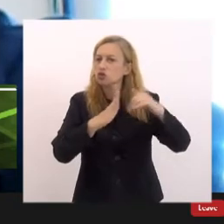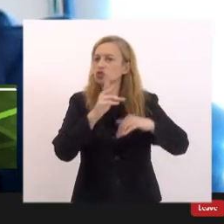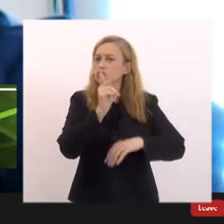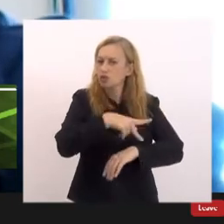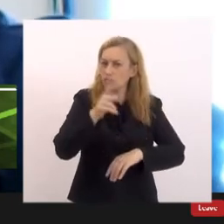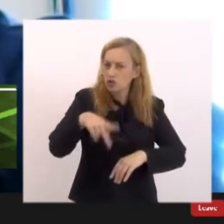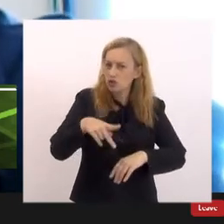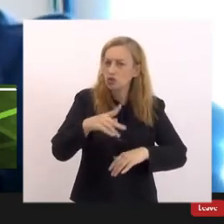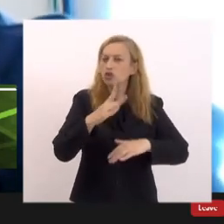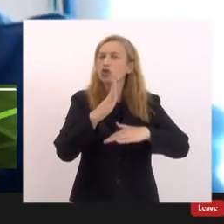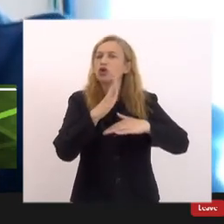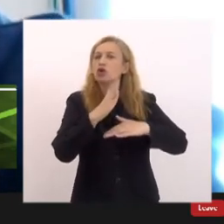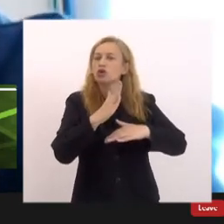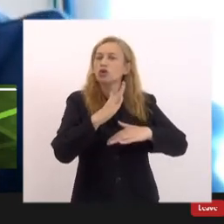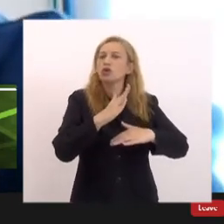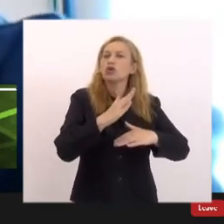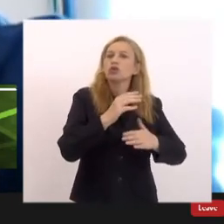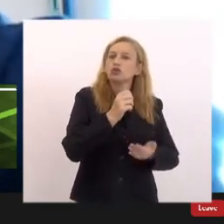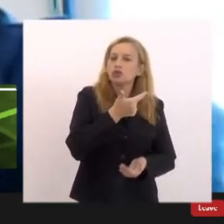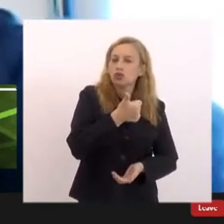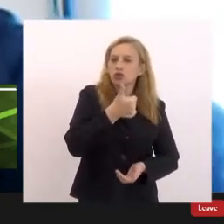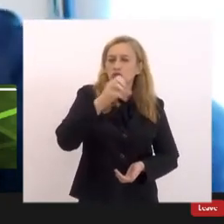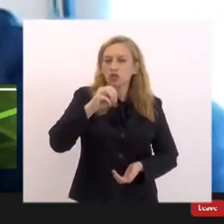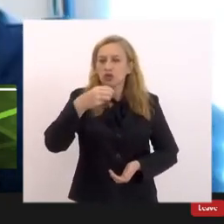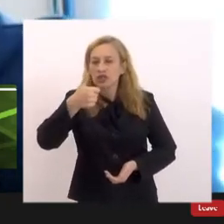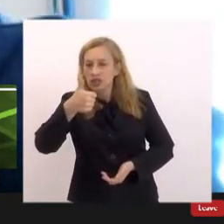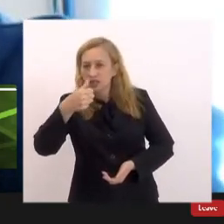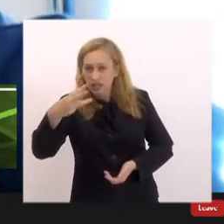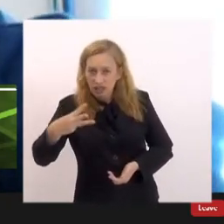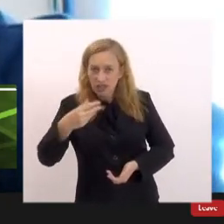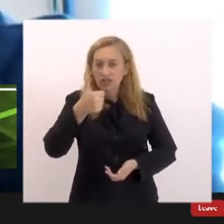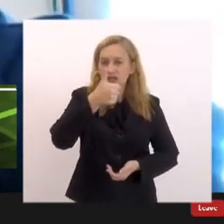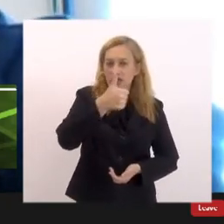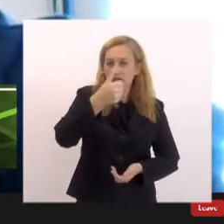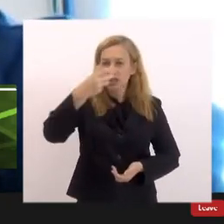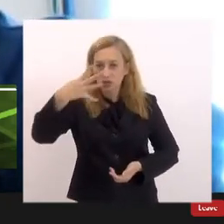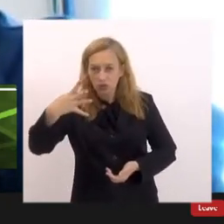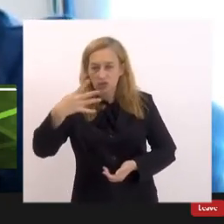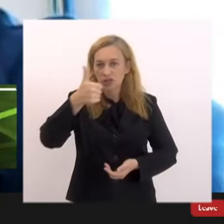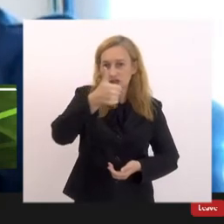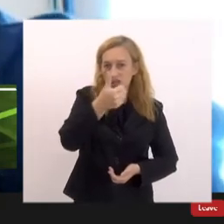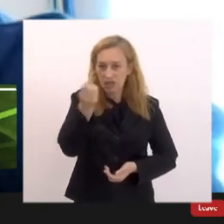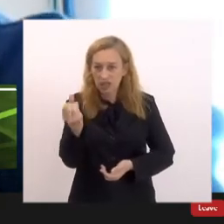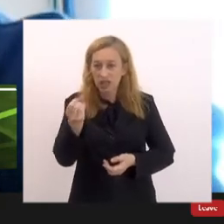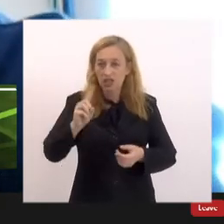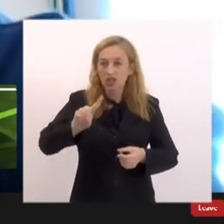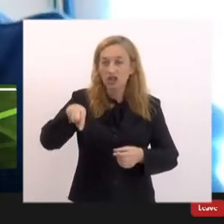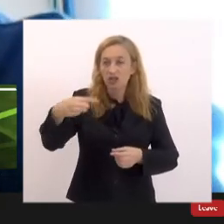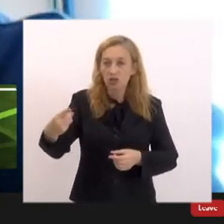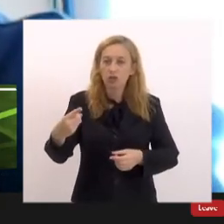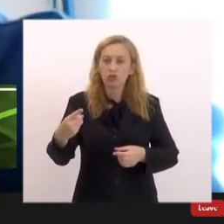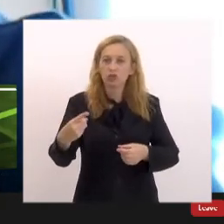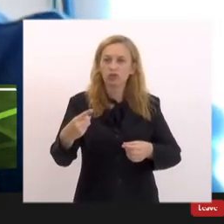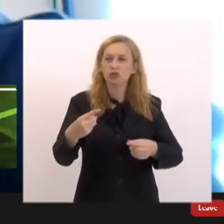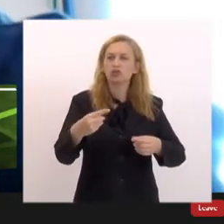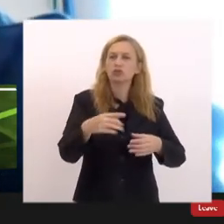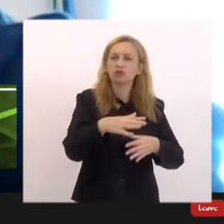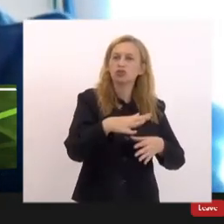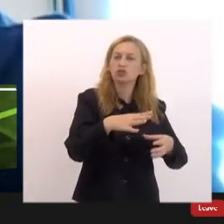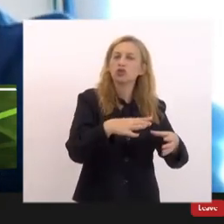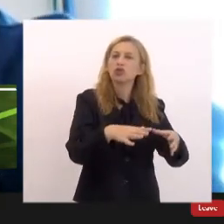dos concursos 2013, 2014 e 2016, que várias outras categorias a gente já conseguiu que fossem